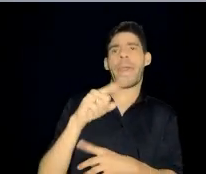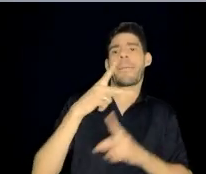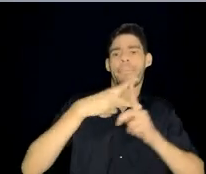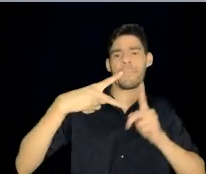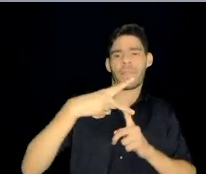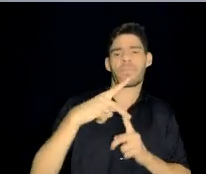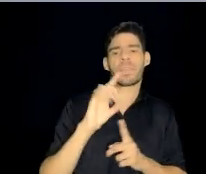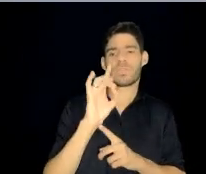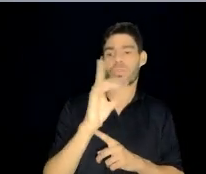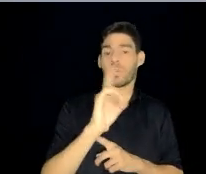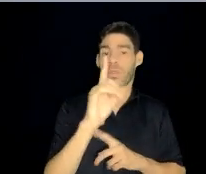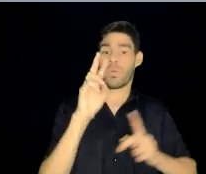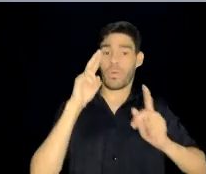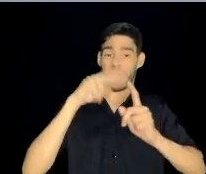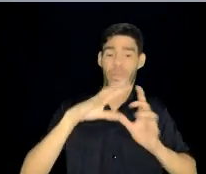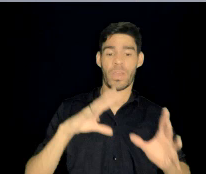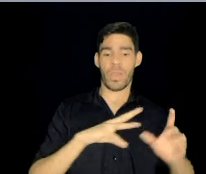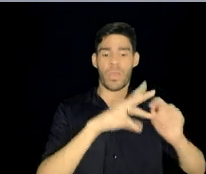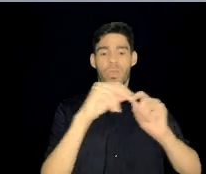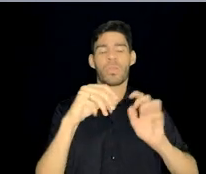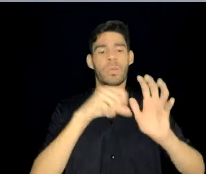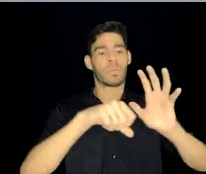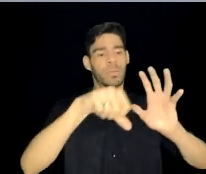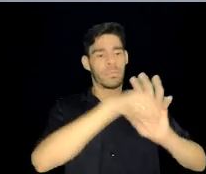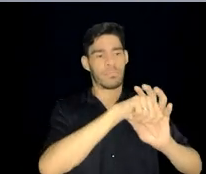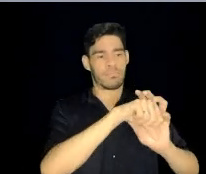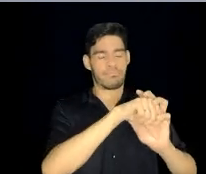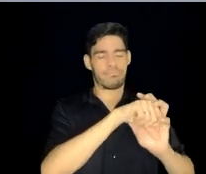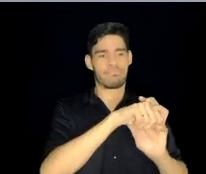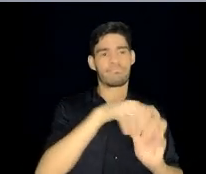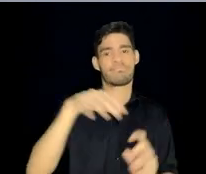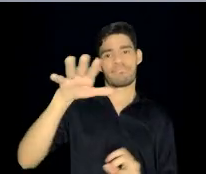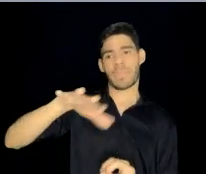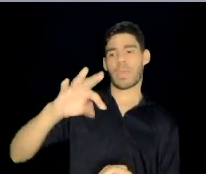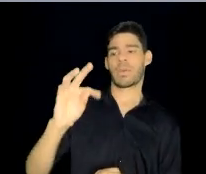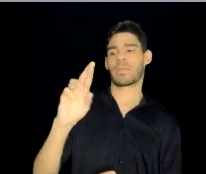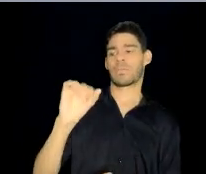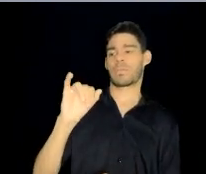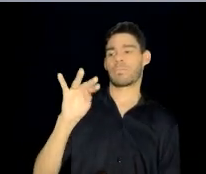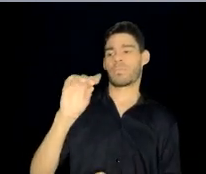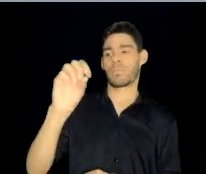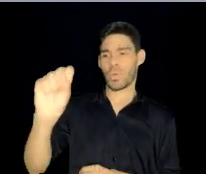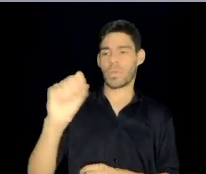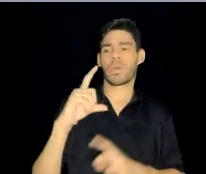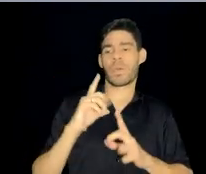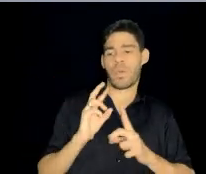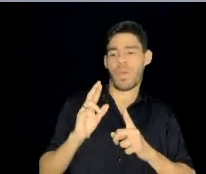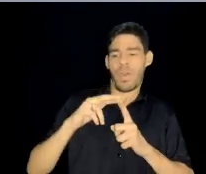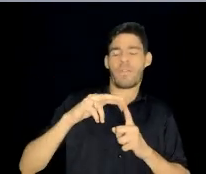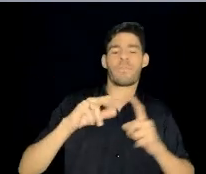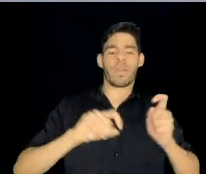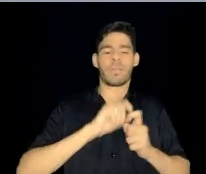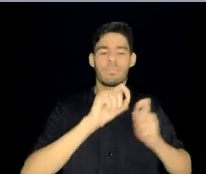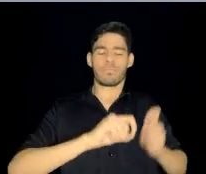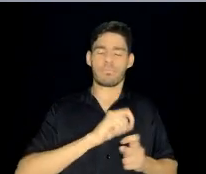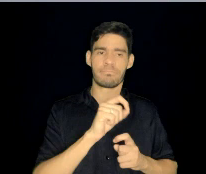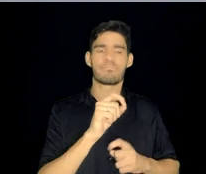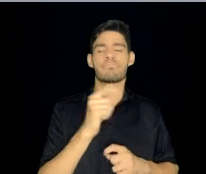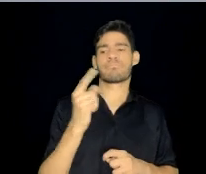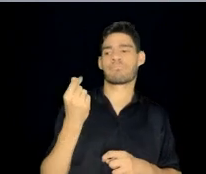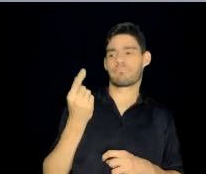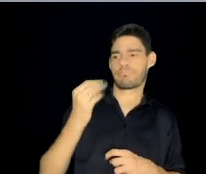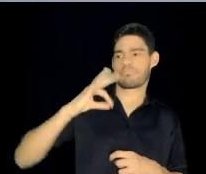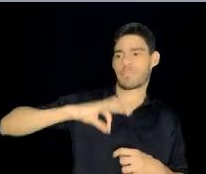a apropriação indébita previdenciária, mas eu faço referência a todos os crimes tributários, né? Tributos que têm referência